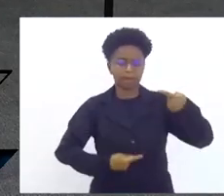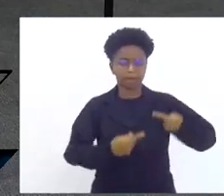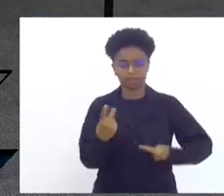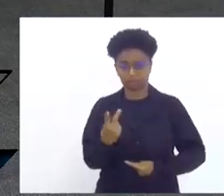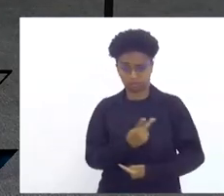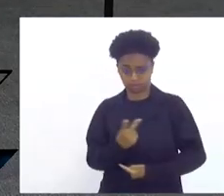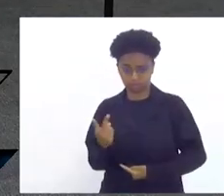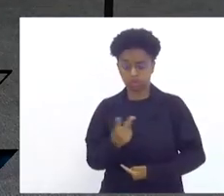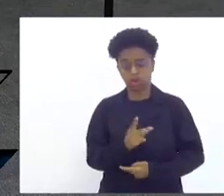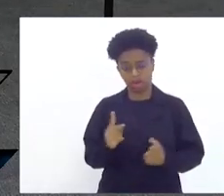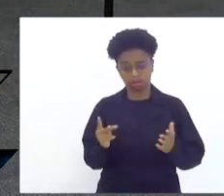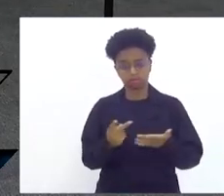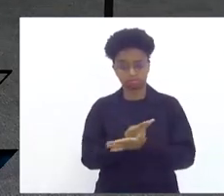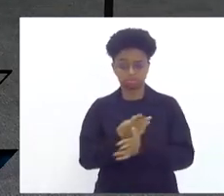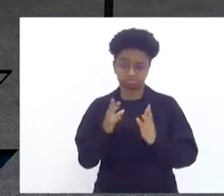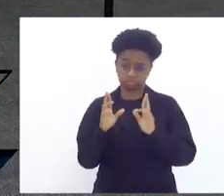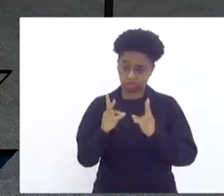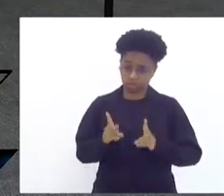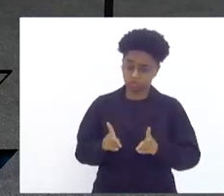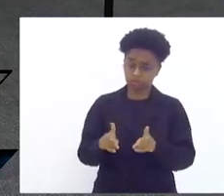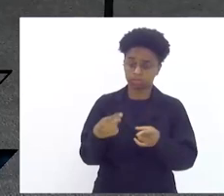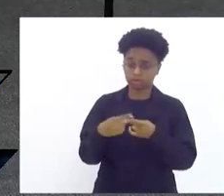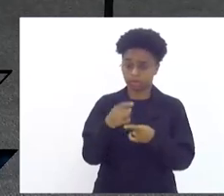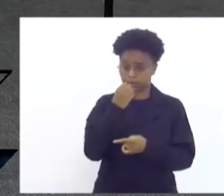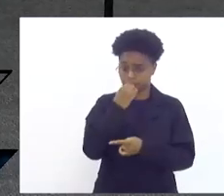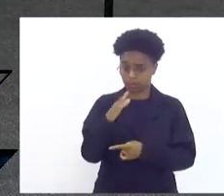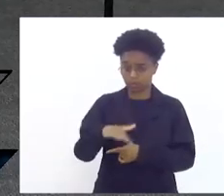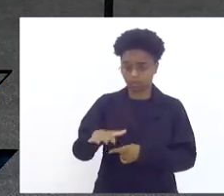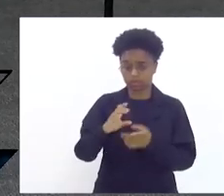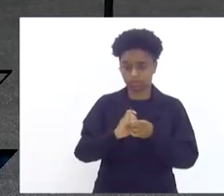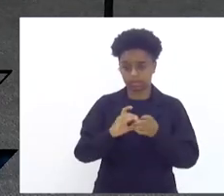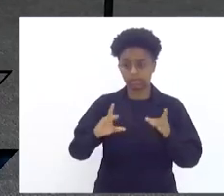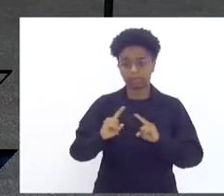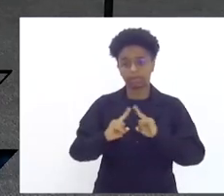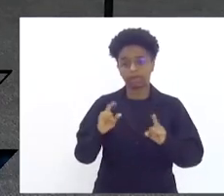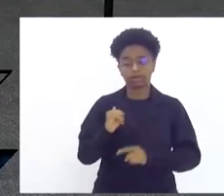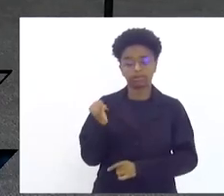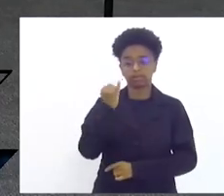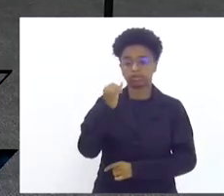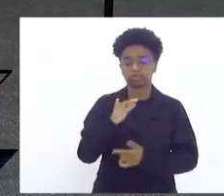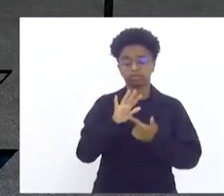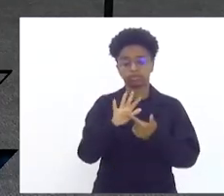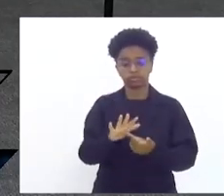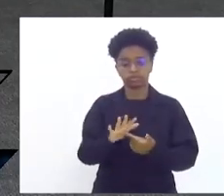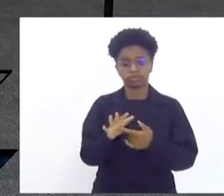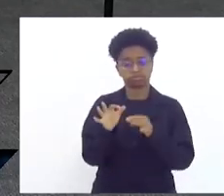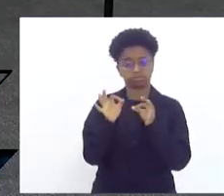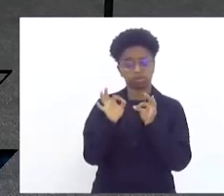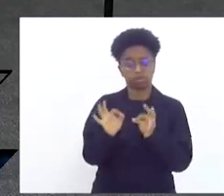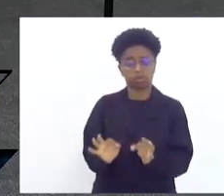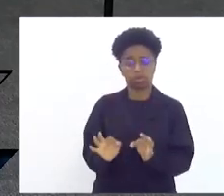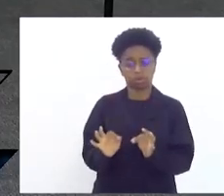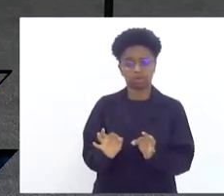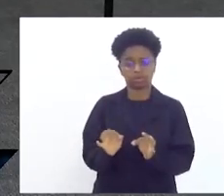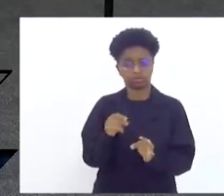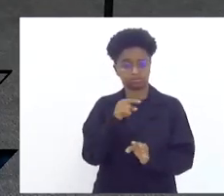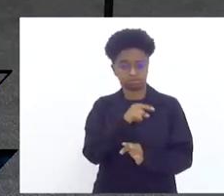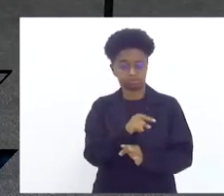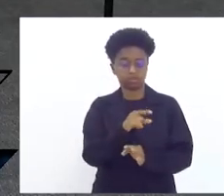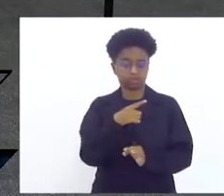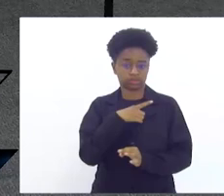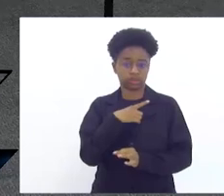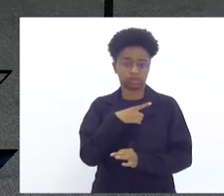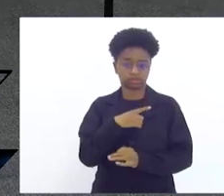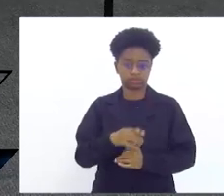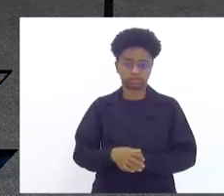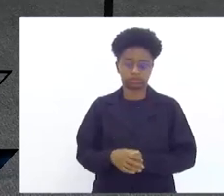isso Que permaneça porque isso é bom para democracia agora é fundamental destacar a coerência que vossa excelências estão